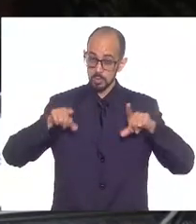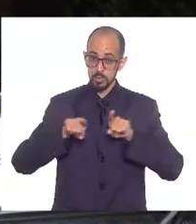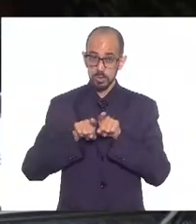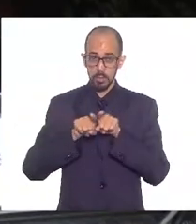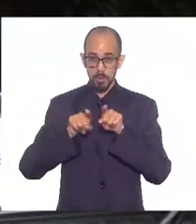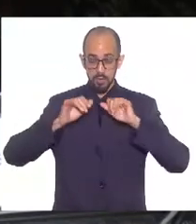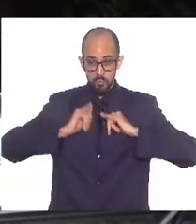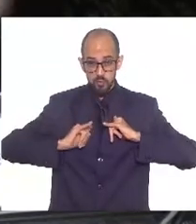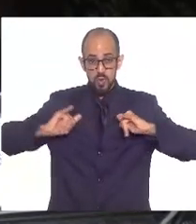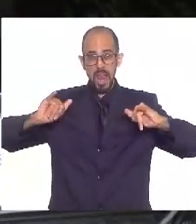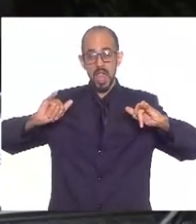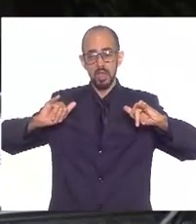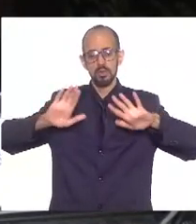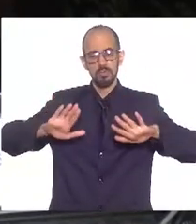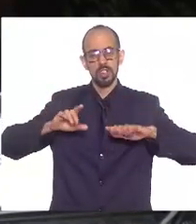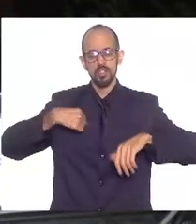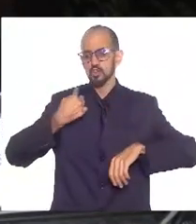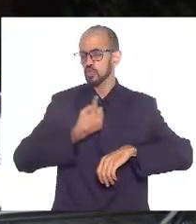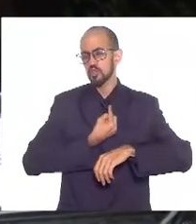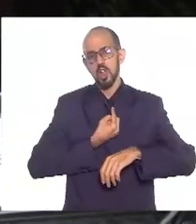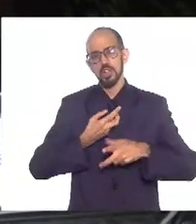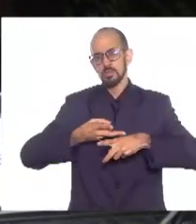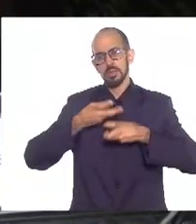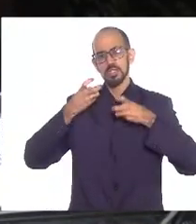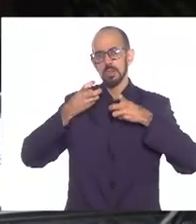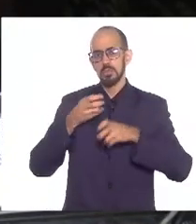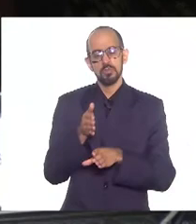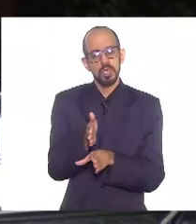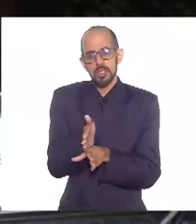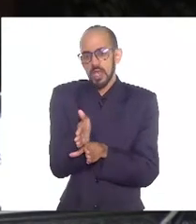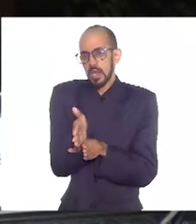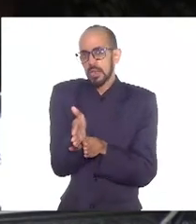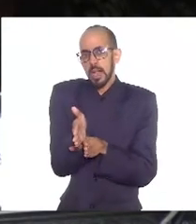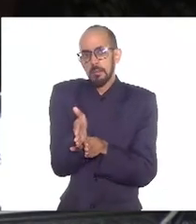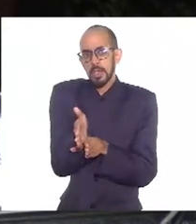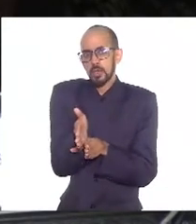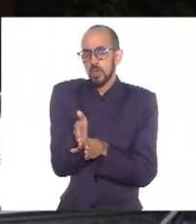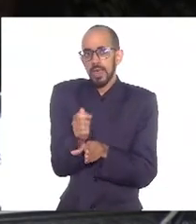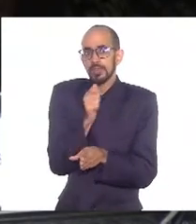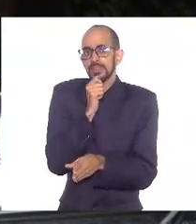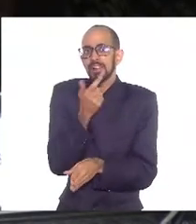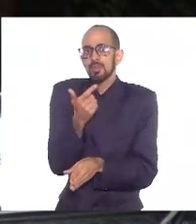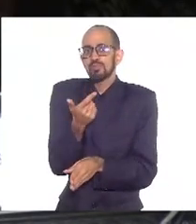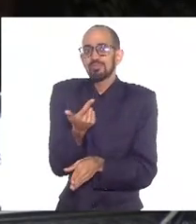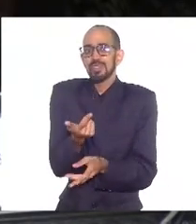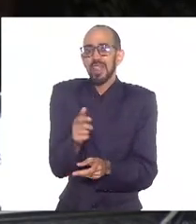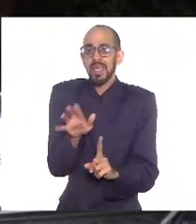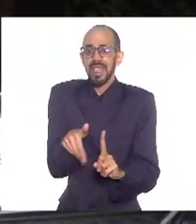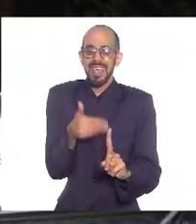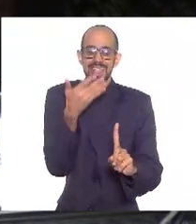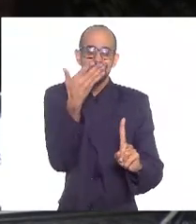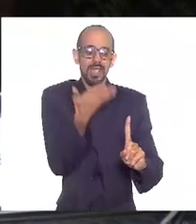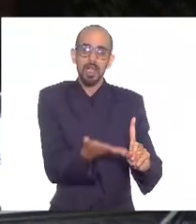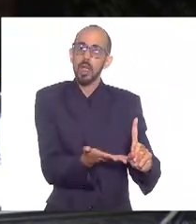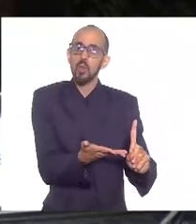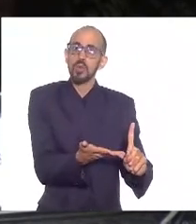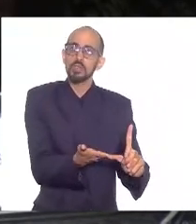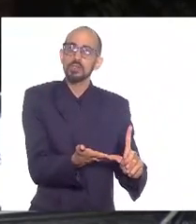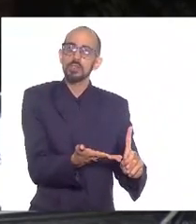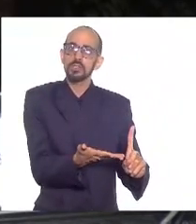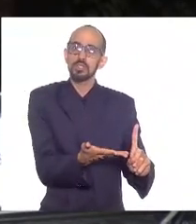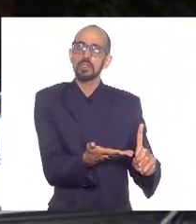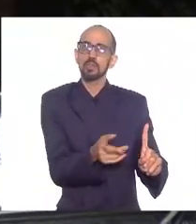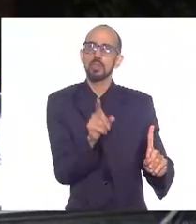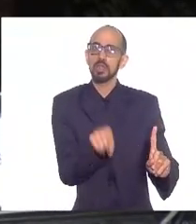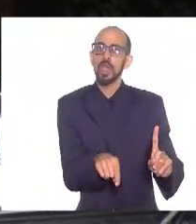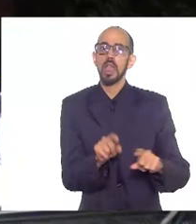na prática é que nem esse alinhamento todo levou o Estado a ter o seu direito reconhecido, que é